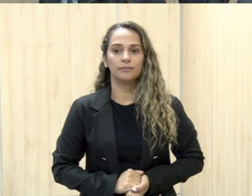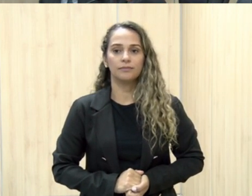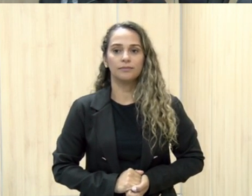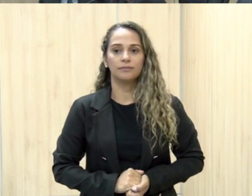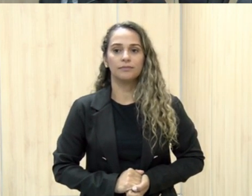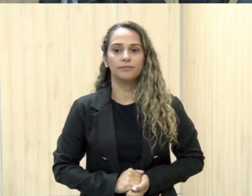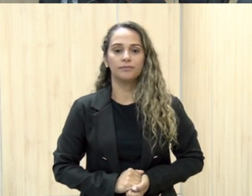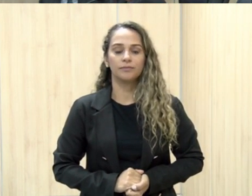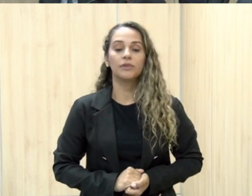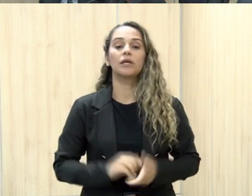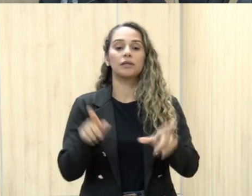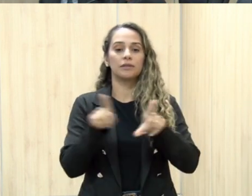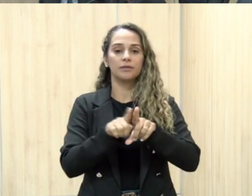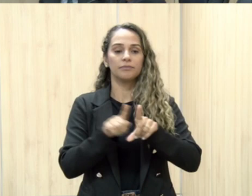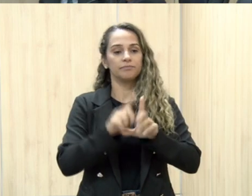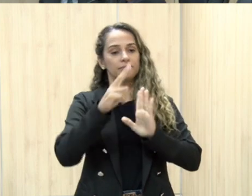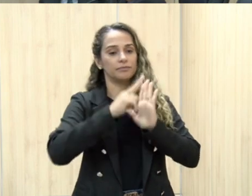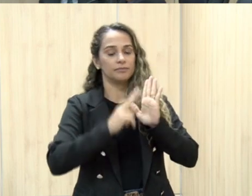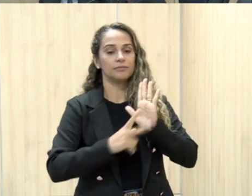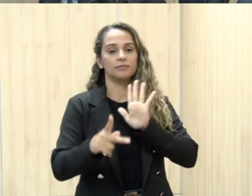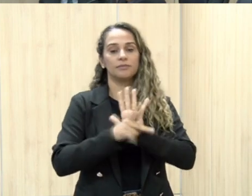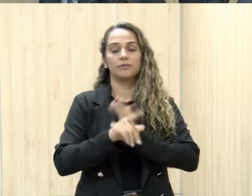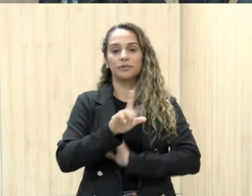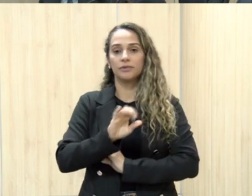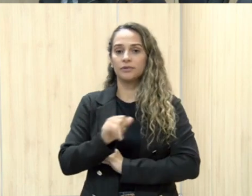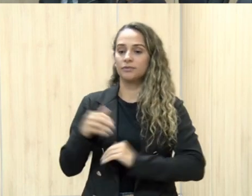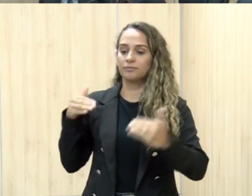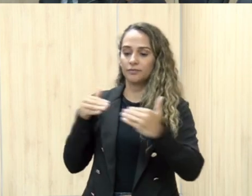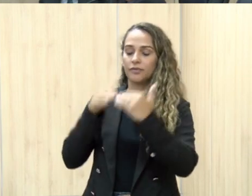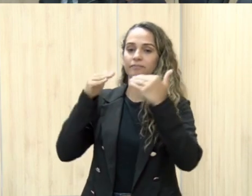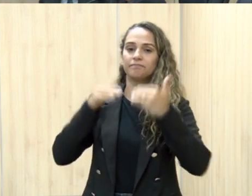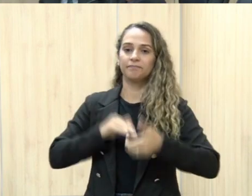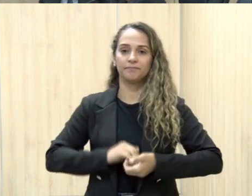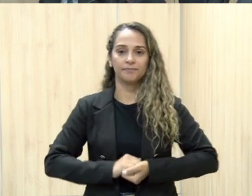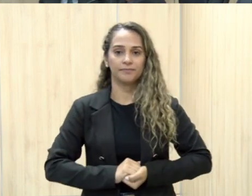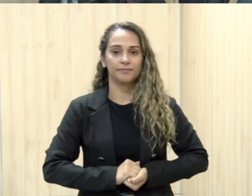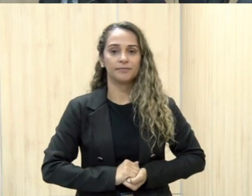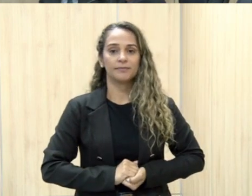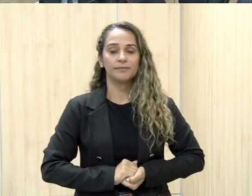a relatoria do deputado Luizinho parecia favorável